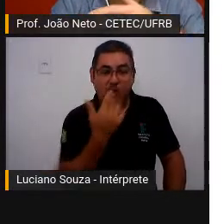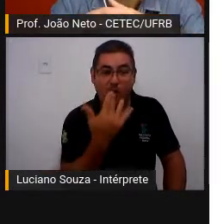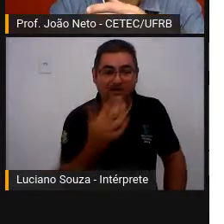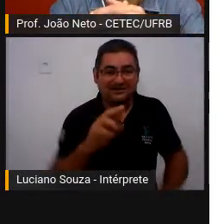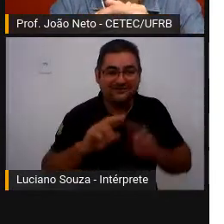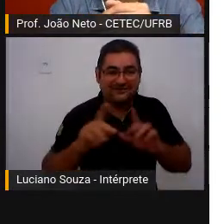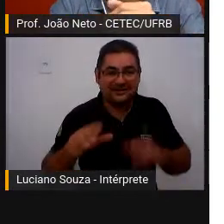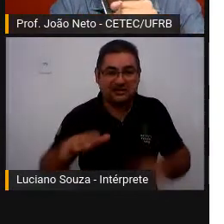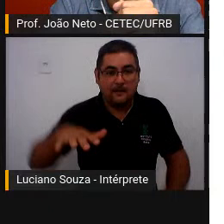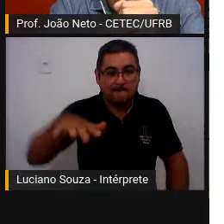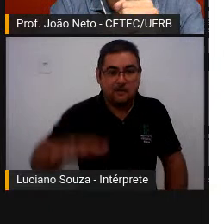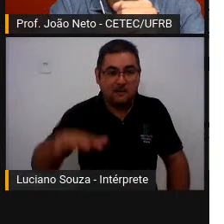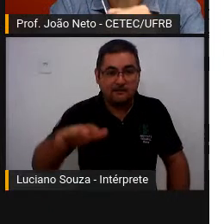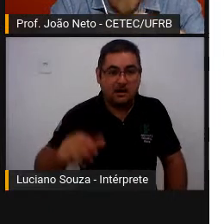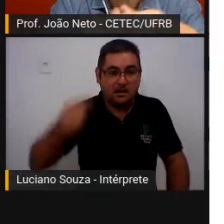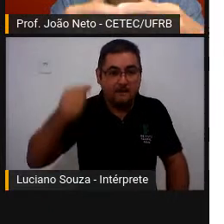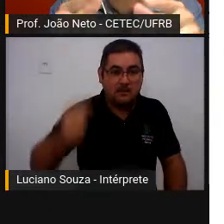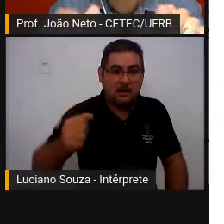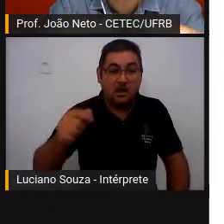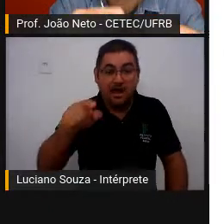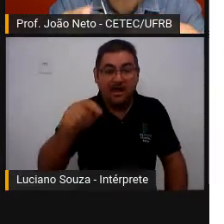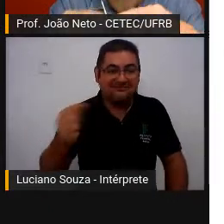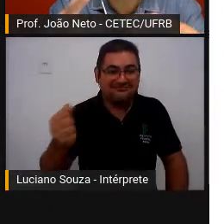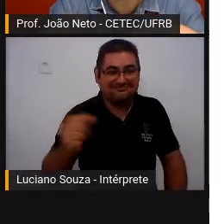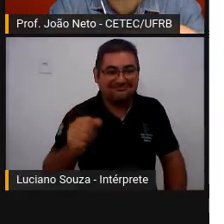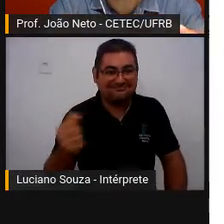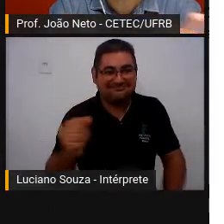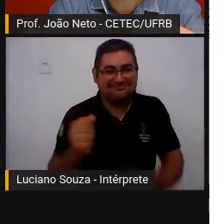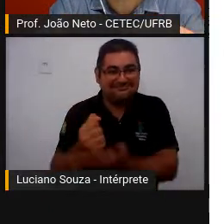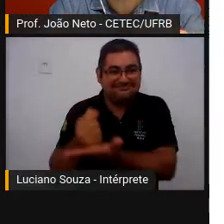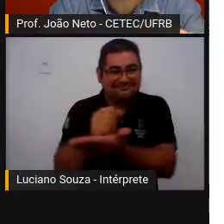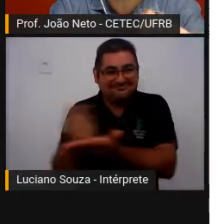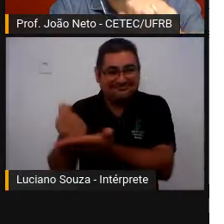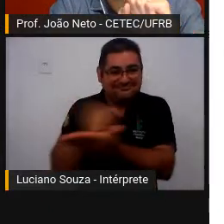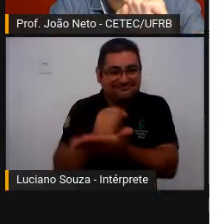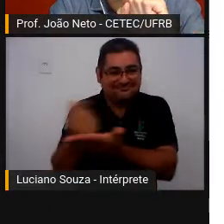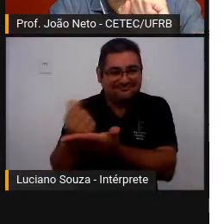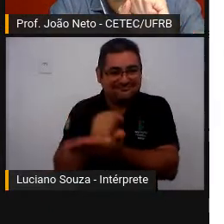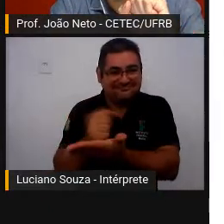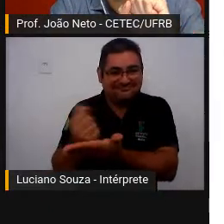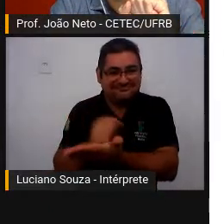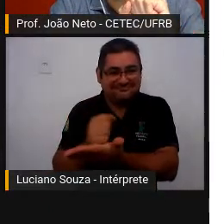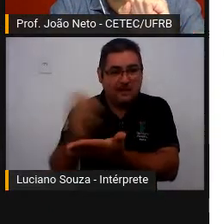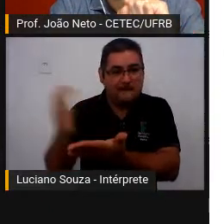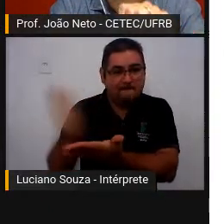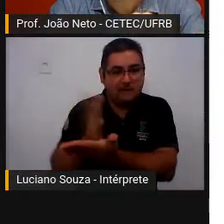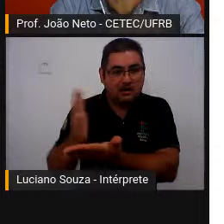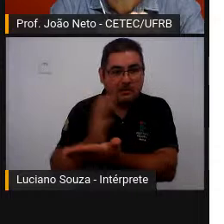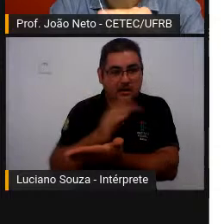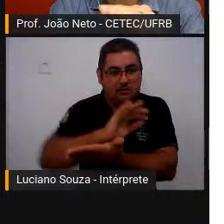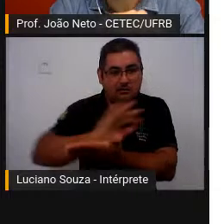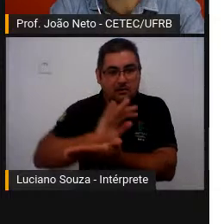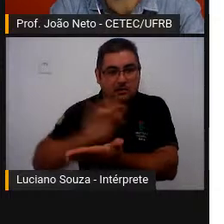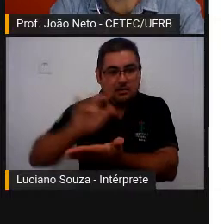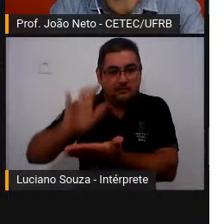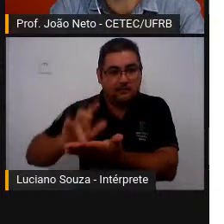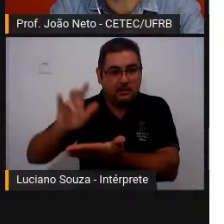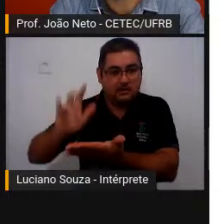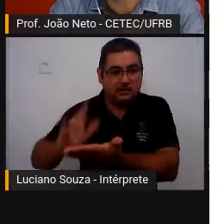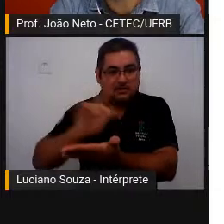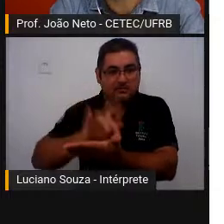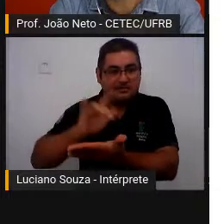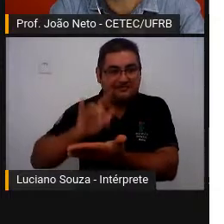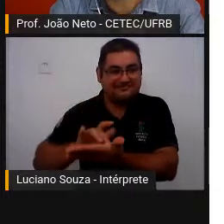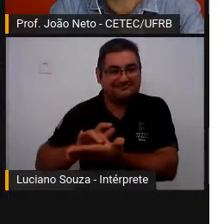movimentar de certa forma temos ao centro usuário utilizando alguns desses tipos de mouse a